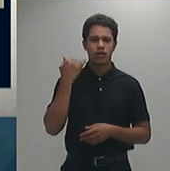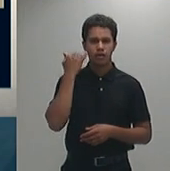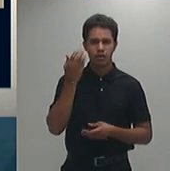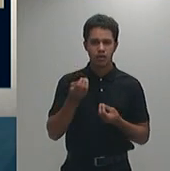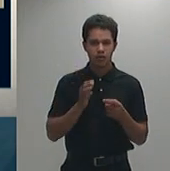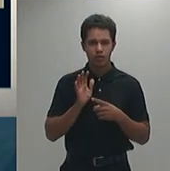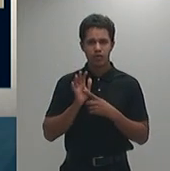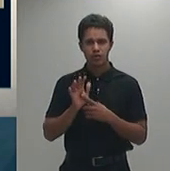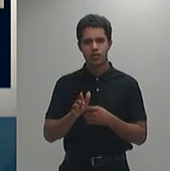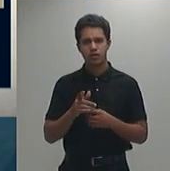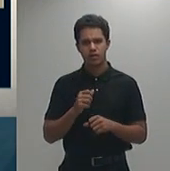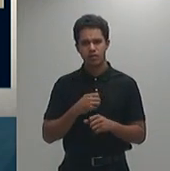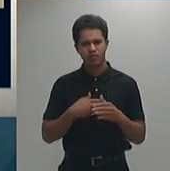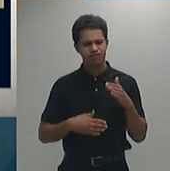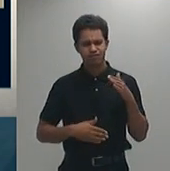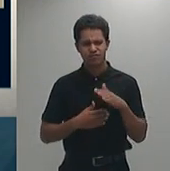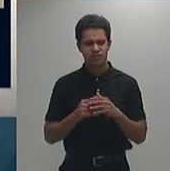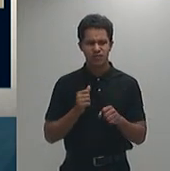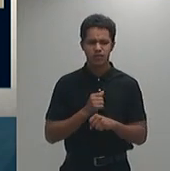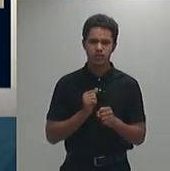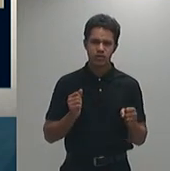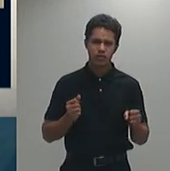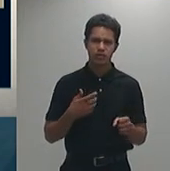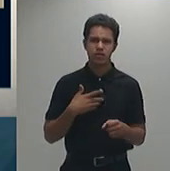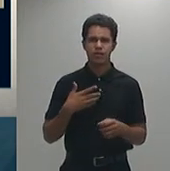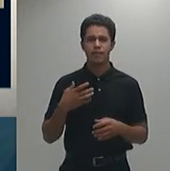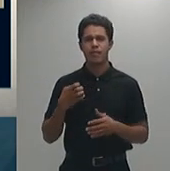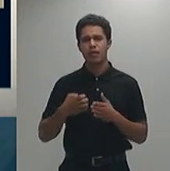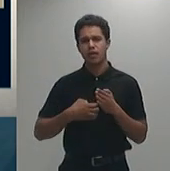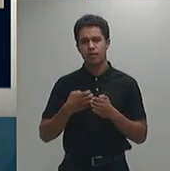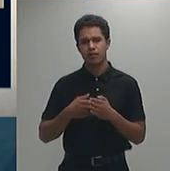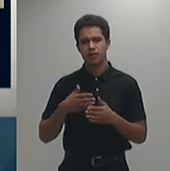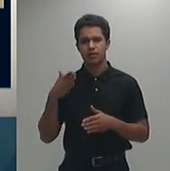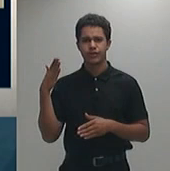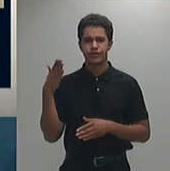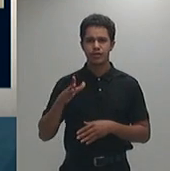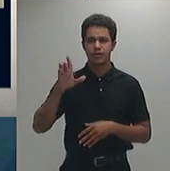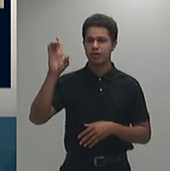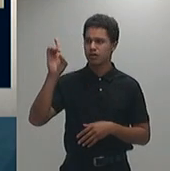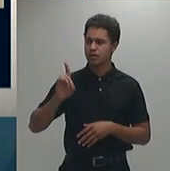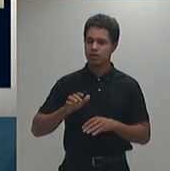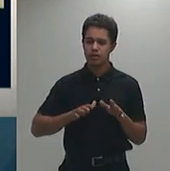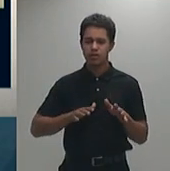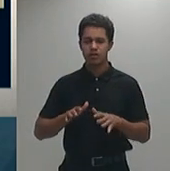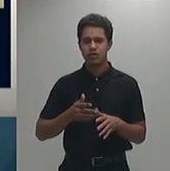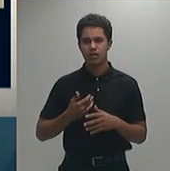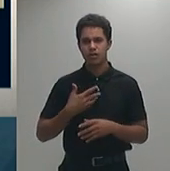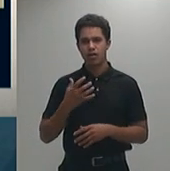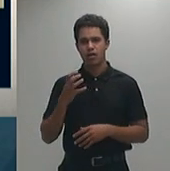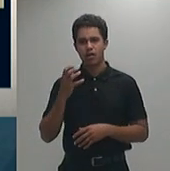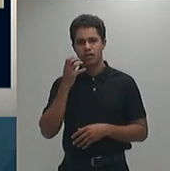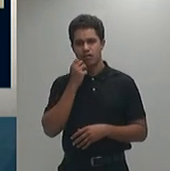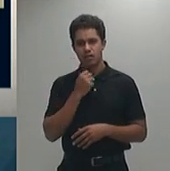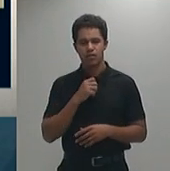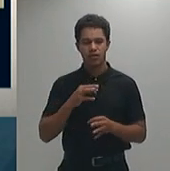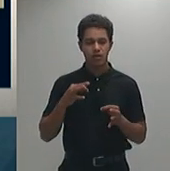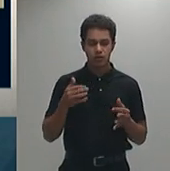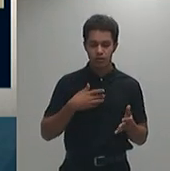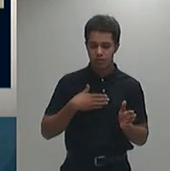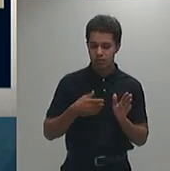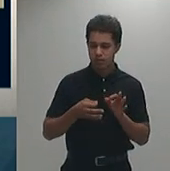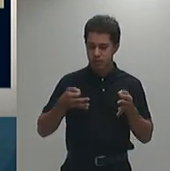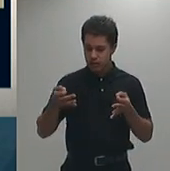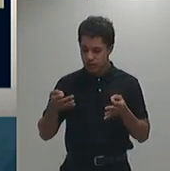de a companhia exercer diretamente o seu direito de ação a despeito de adotar todas as providências necessárias propósito